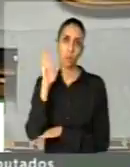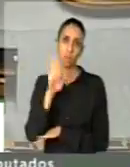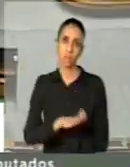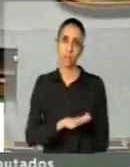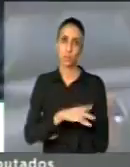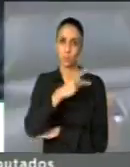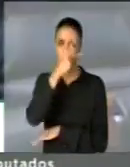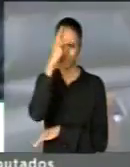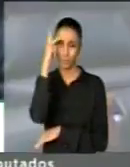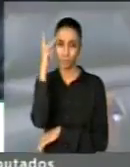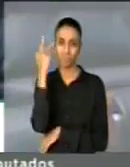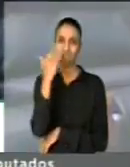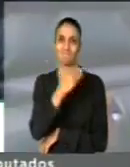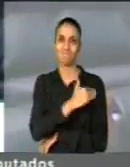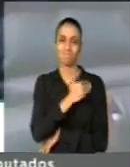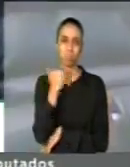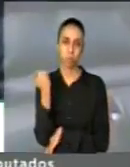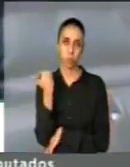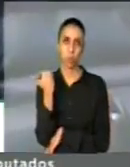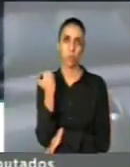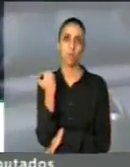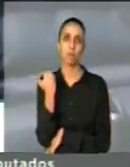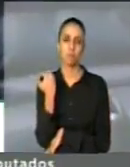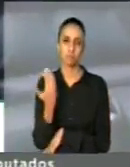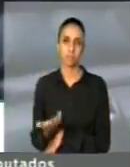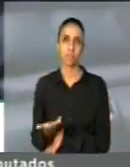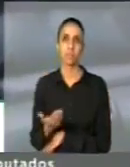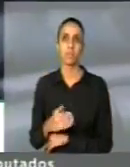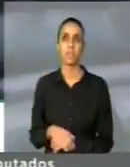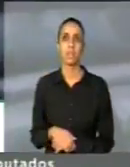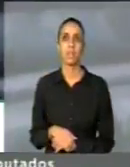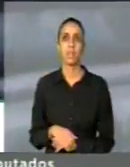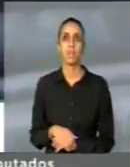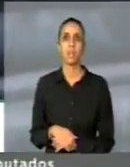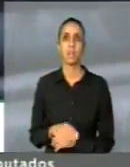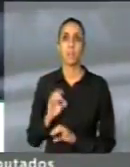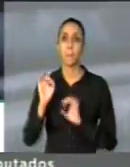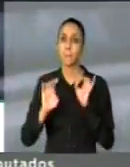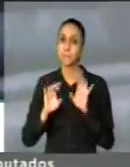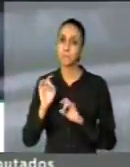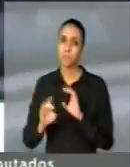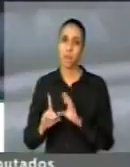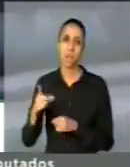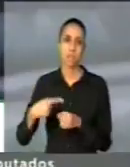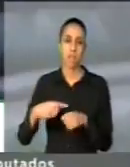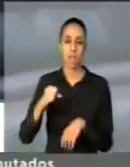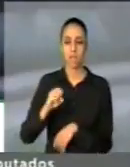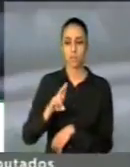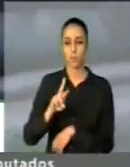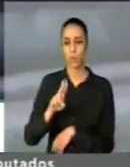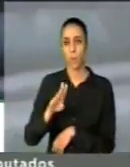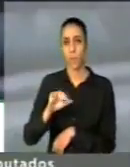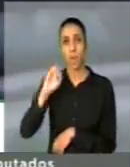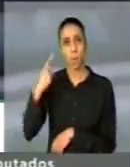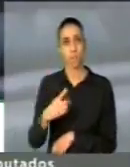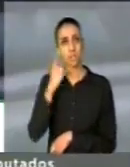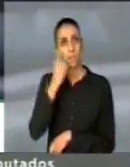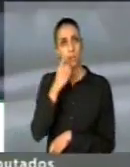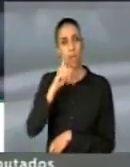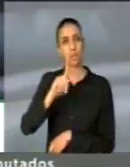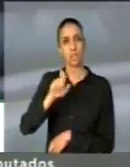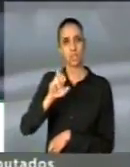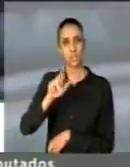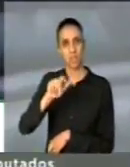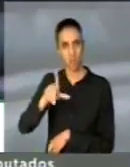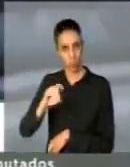grande homem público, muito querido no nosso estado, em especial na minha terra, a cidade de Surubim, o ex-deputado Geraldo